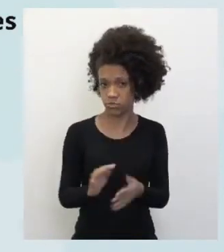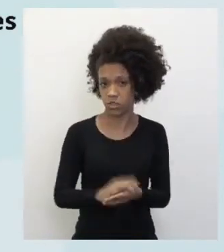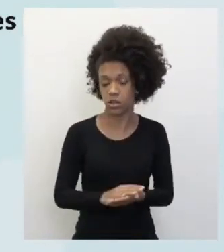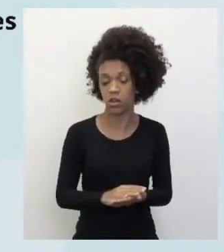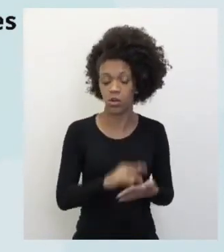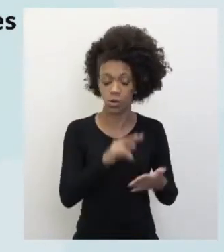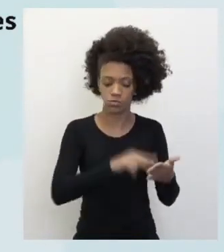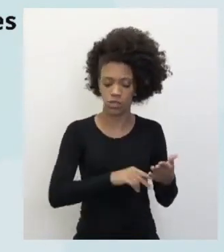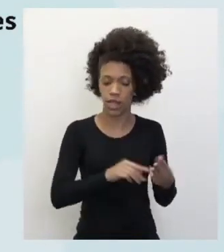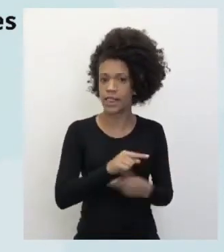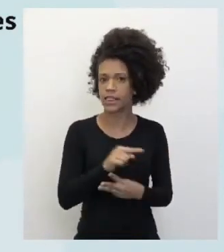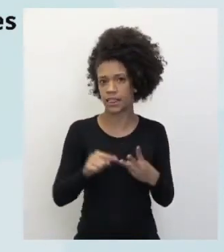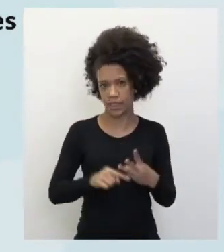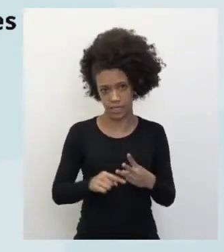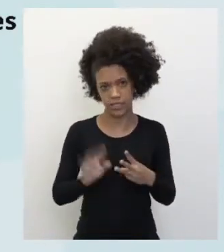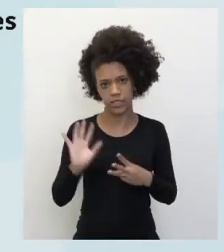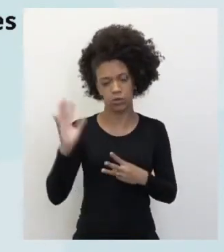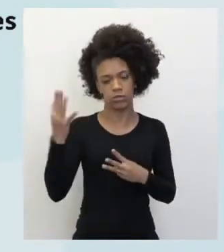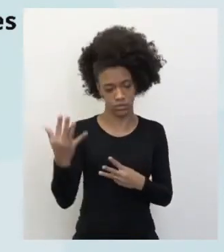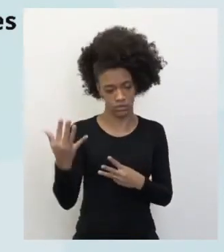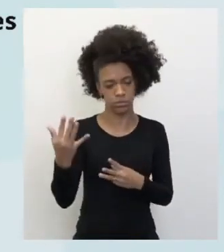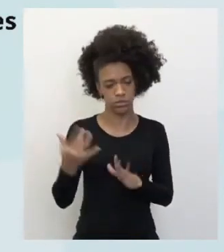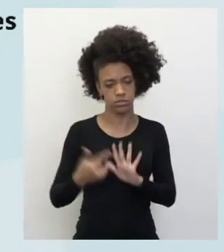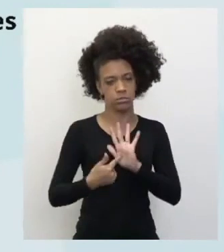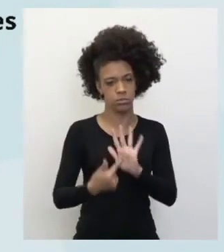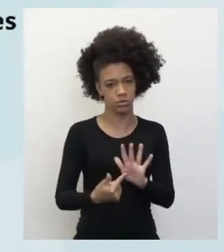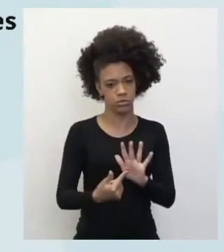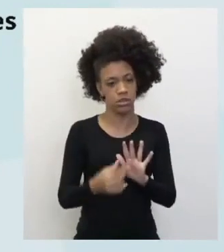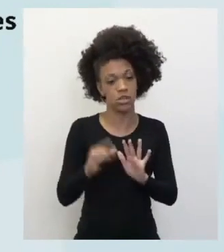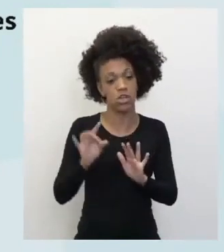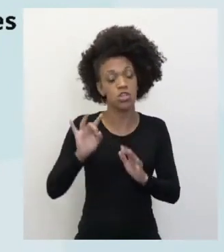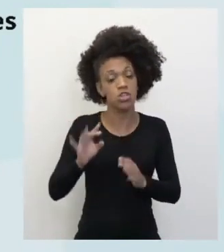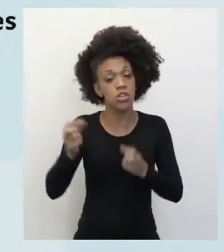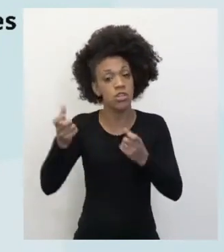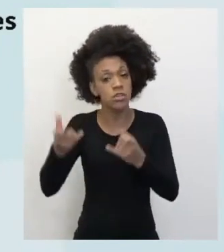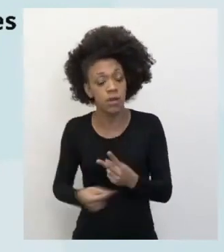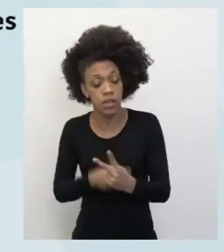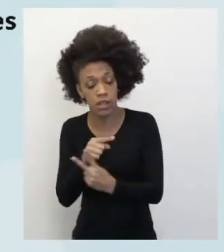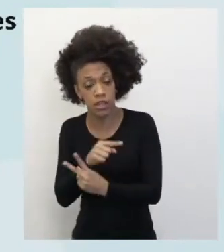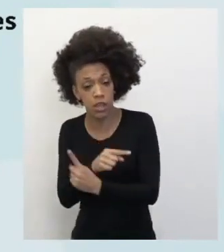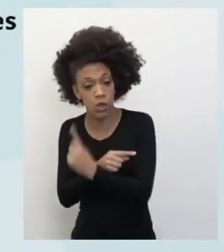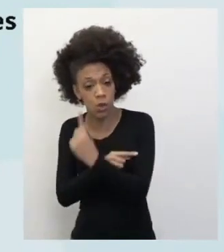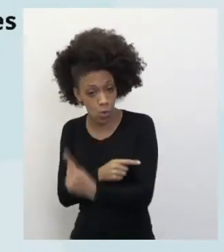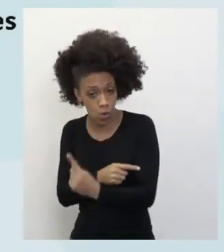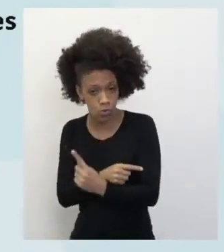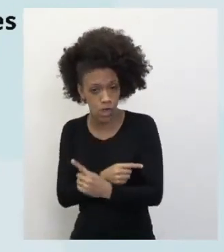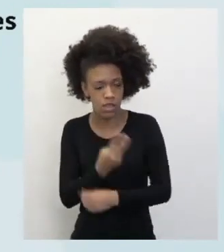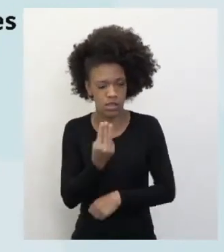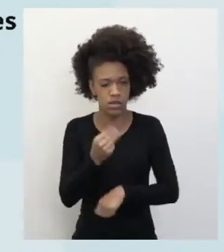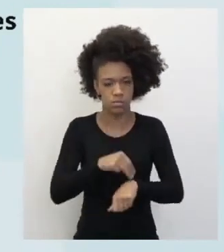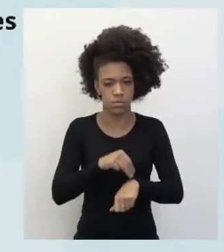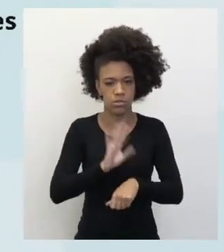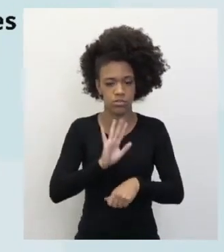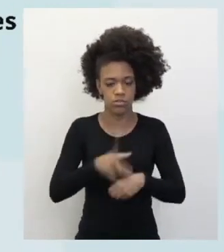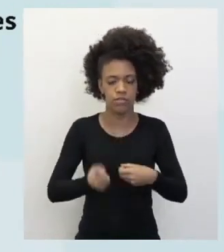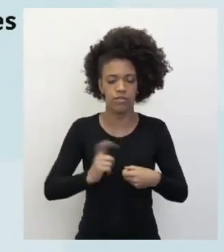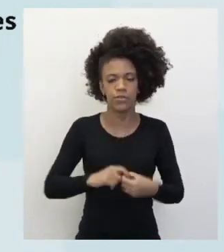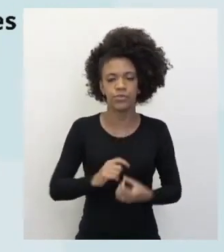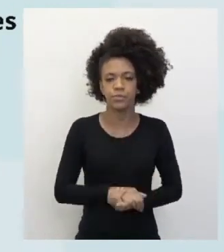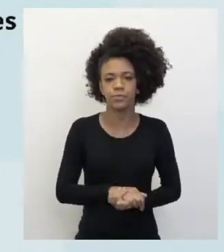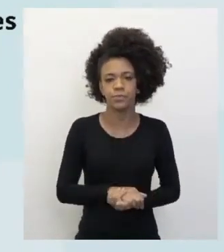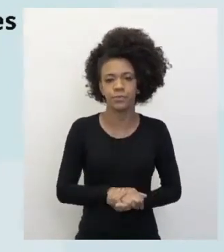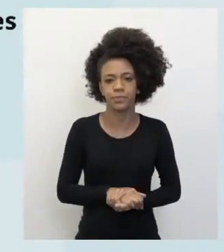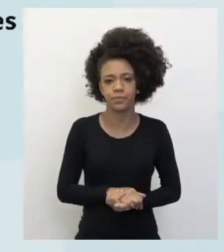mostrou pelo menos 3 ali, vocês vão citar somente um e vocês vão ter 3 minutos para isso. Já já a gente volta.